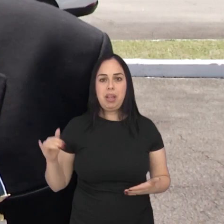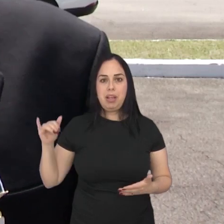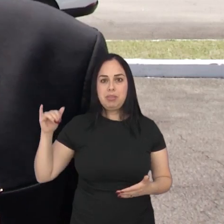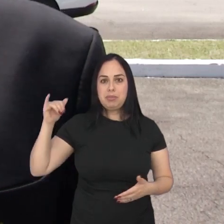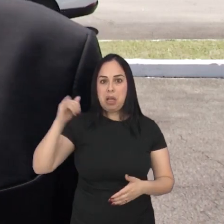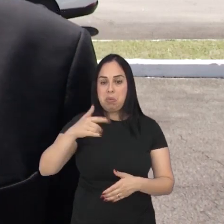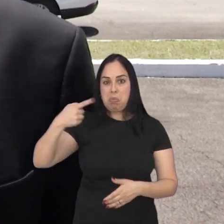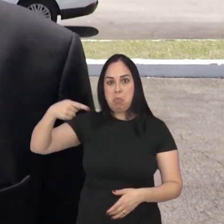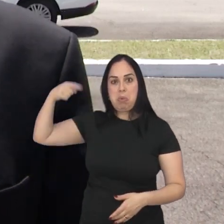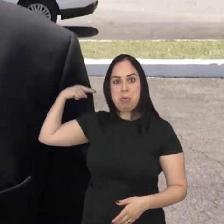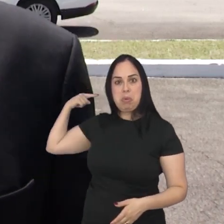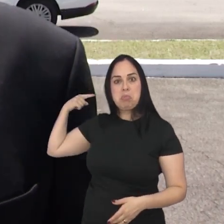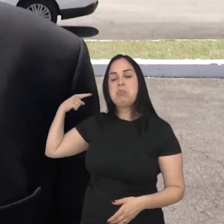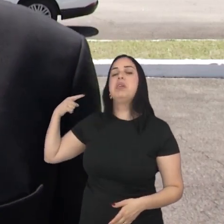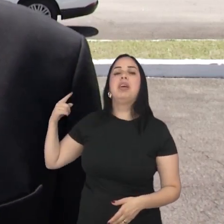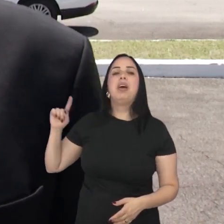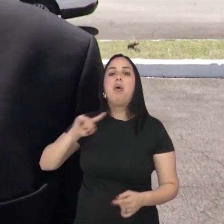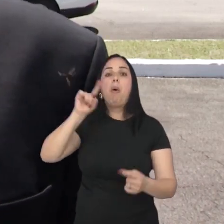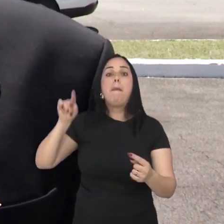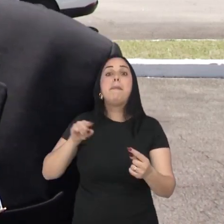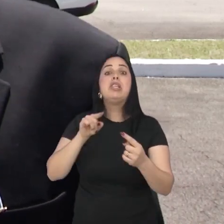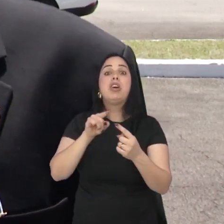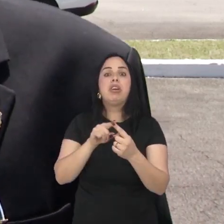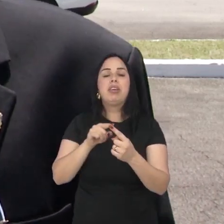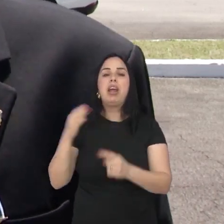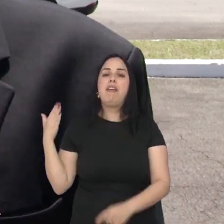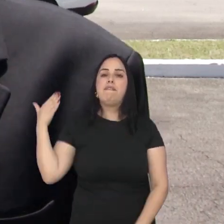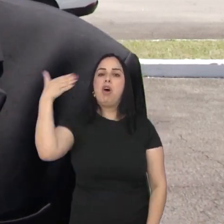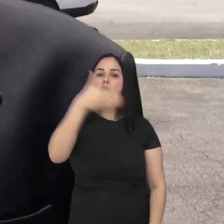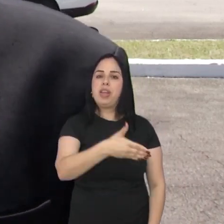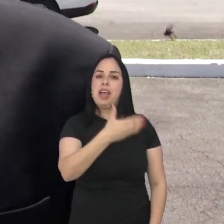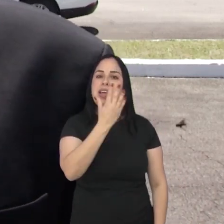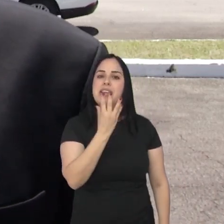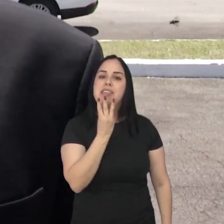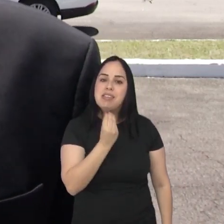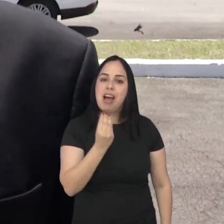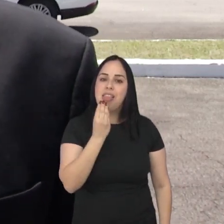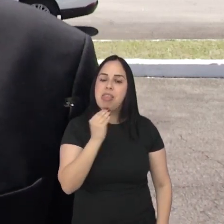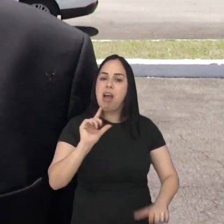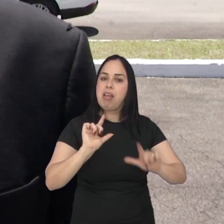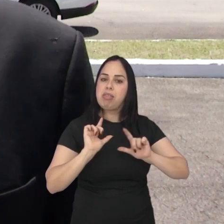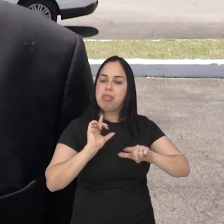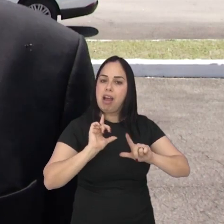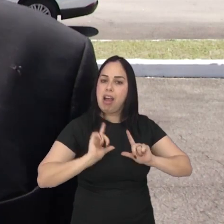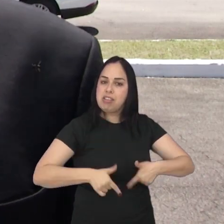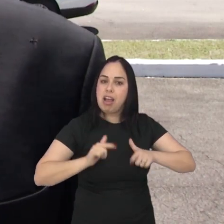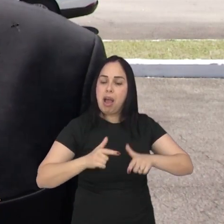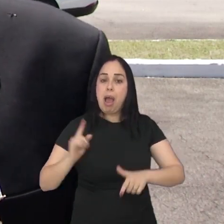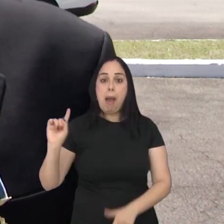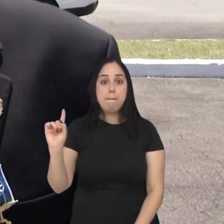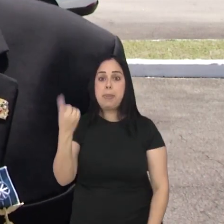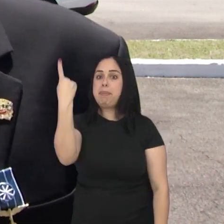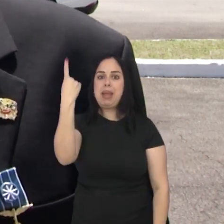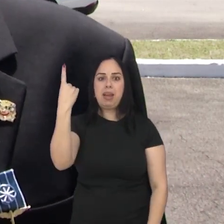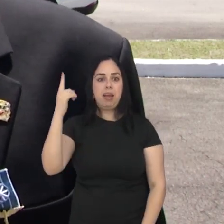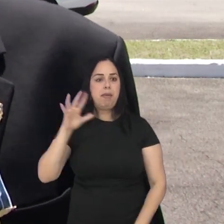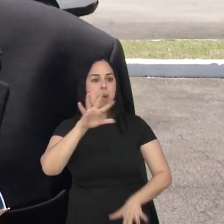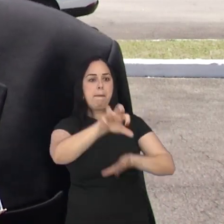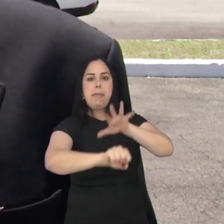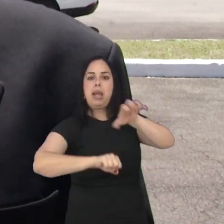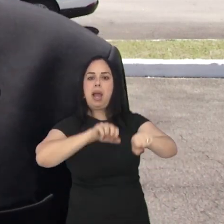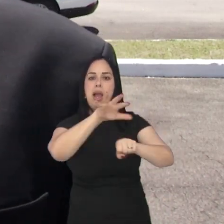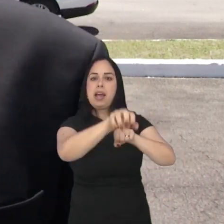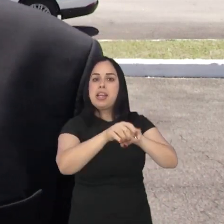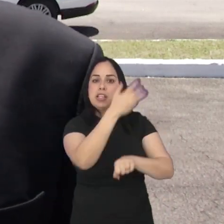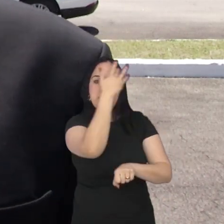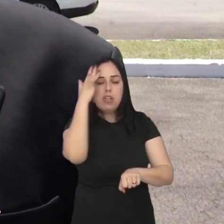Aérea demonstrou agora, há poucos dias, a sua missão da qual fez em Israel, demonstrando aí ao mundo, sendo a primeira Força Aérea a